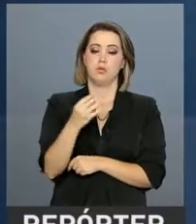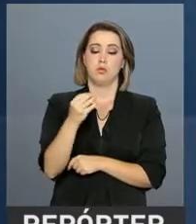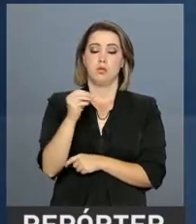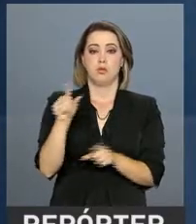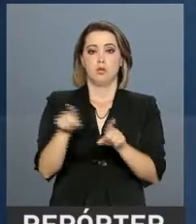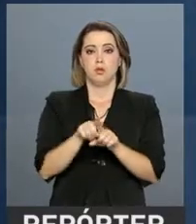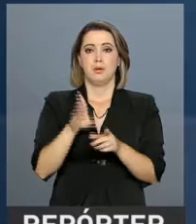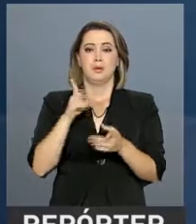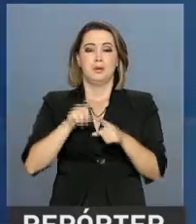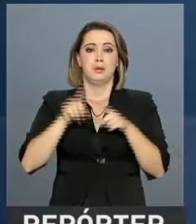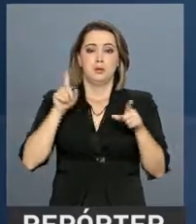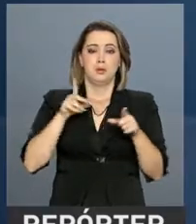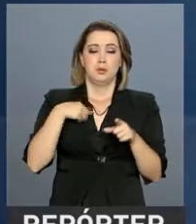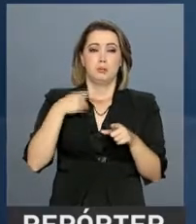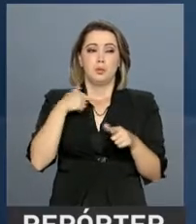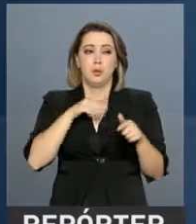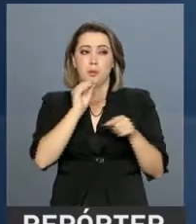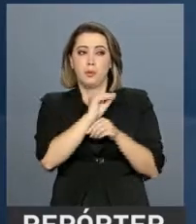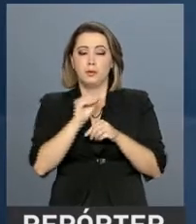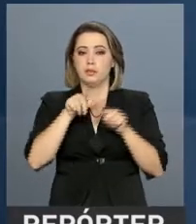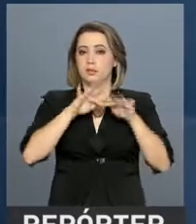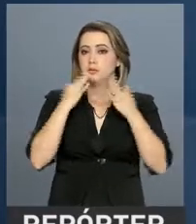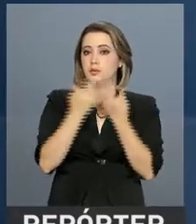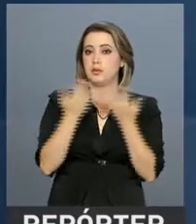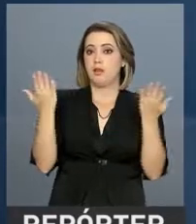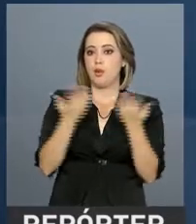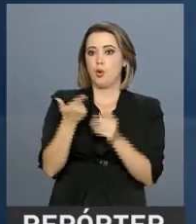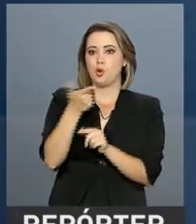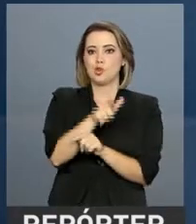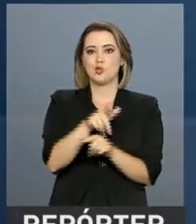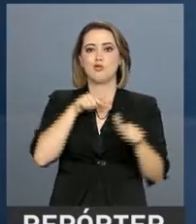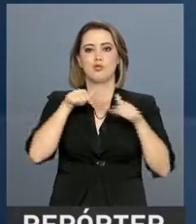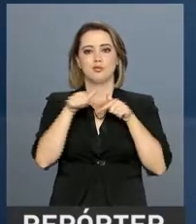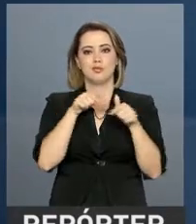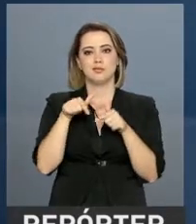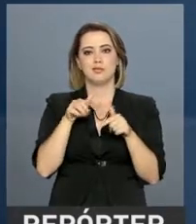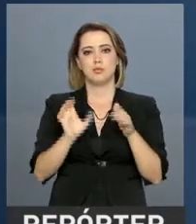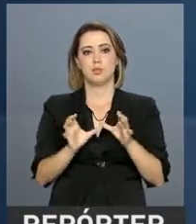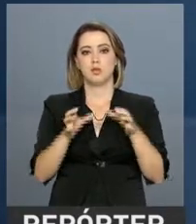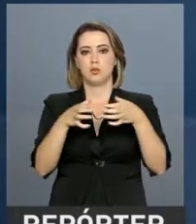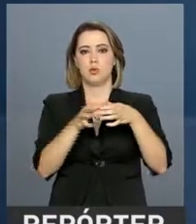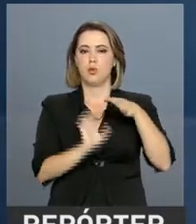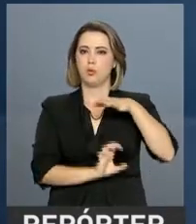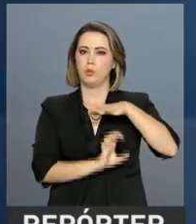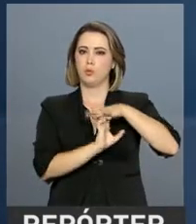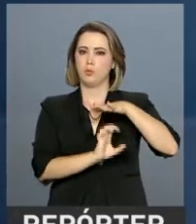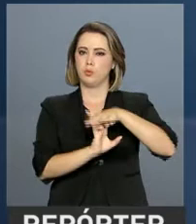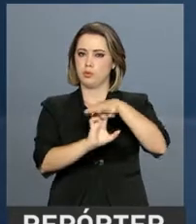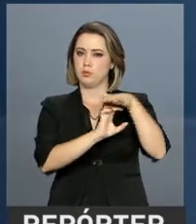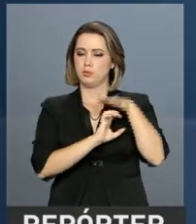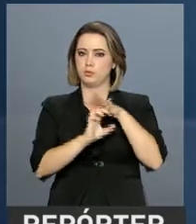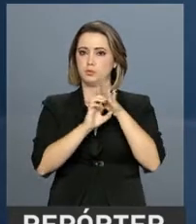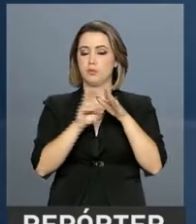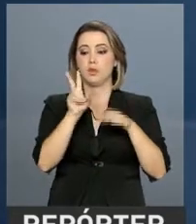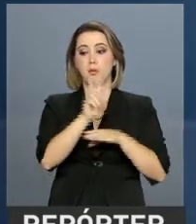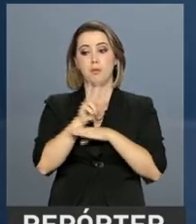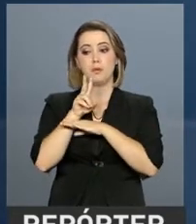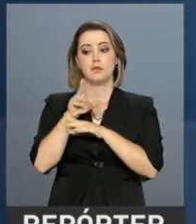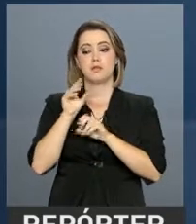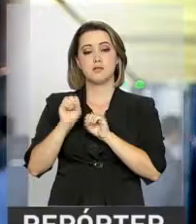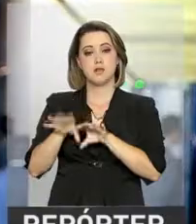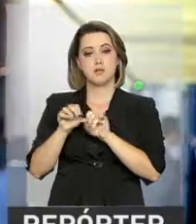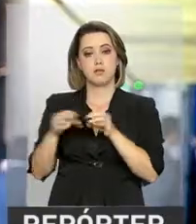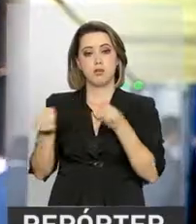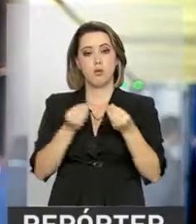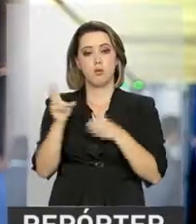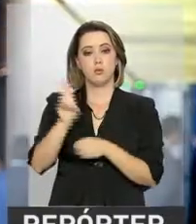ficar muito tempo sem trabalhar. Agora integra o time que vai auxiliar as micro e pequenas empresas a usar o crédito da melhor maneira